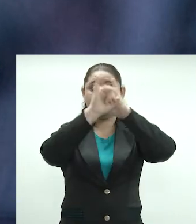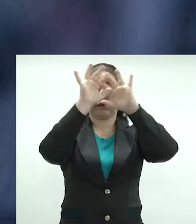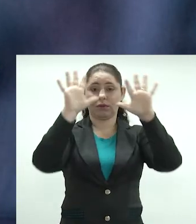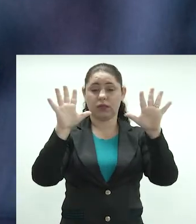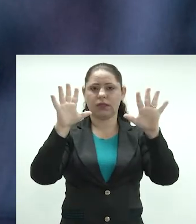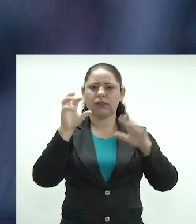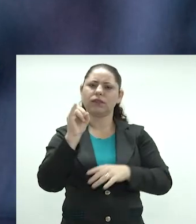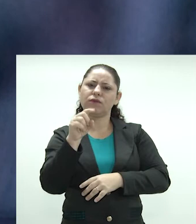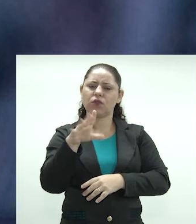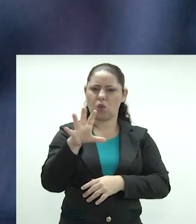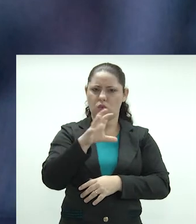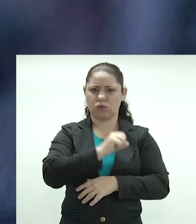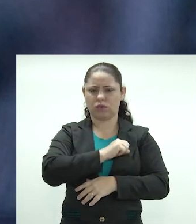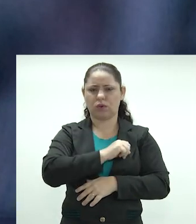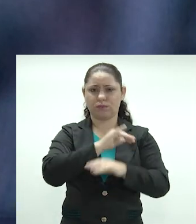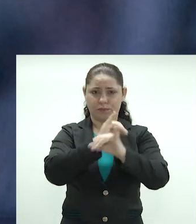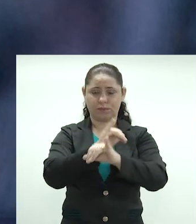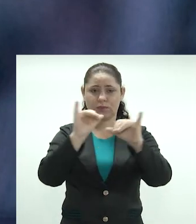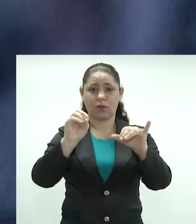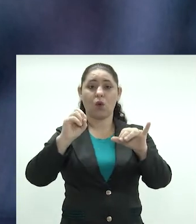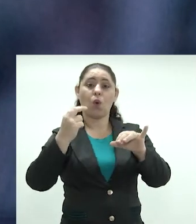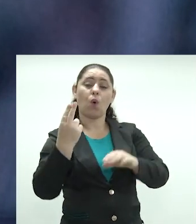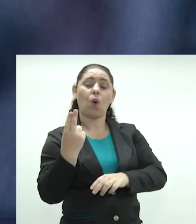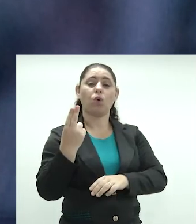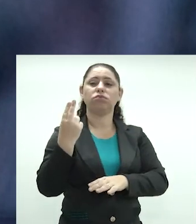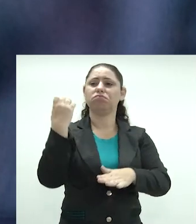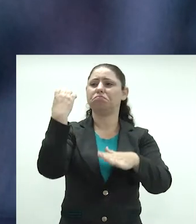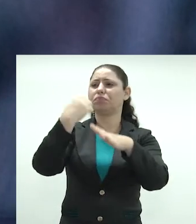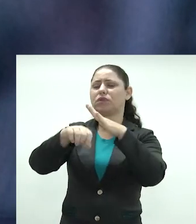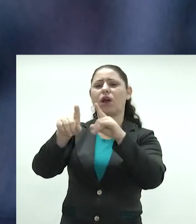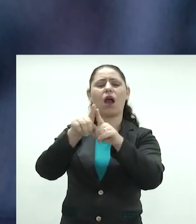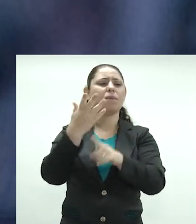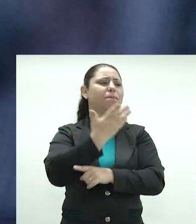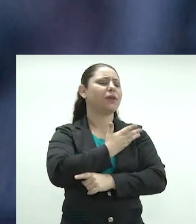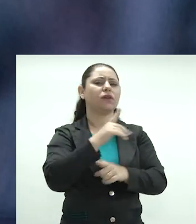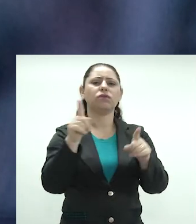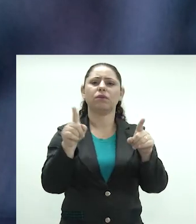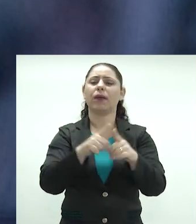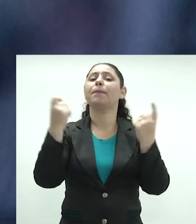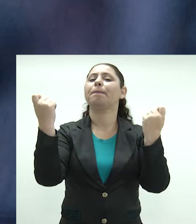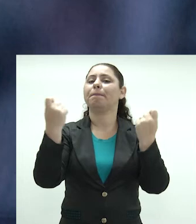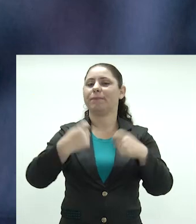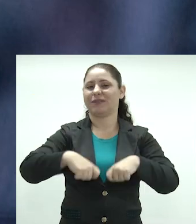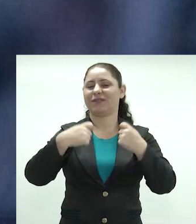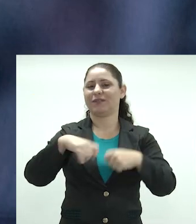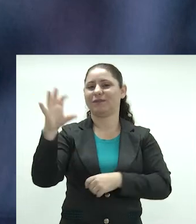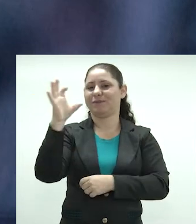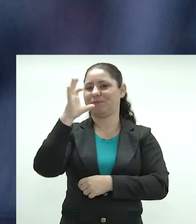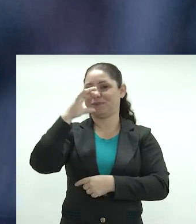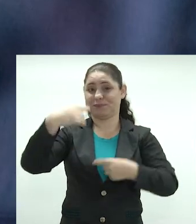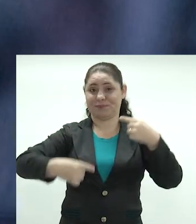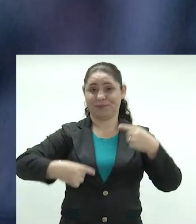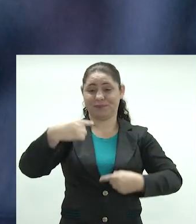Se você gostou do programa ou deseja enviar para algum outro amigo que precisa acompanhar essa